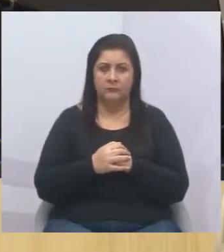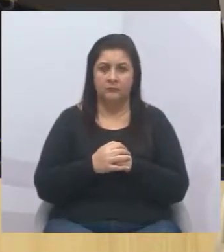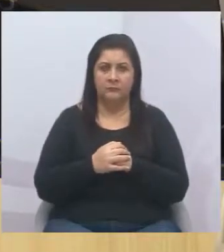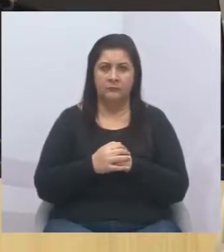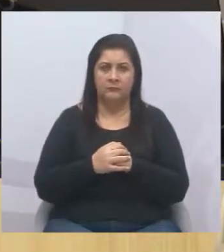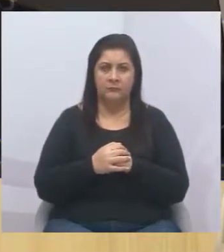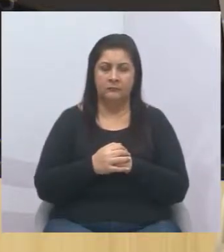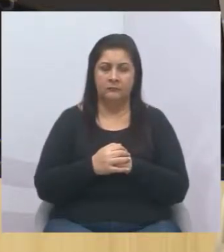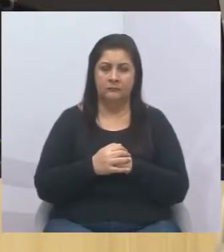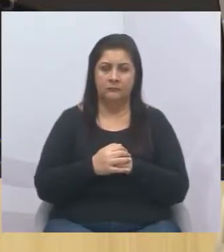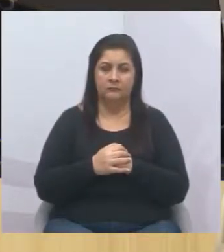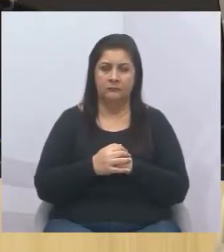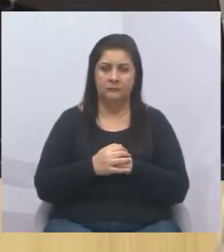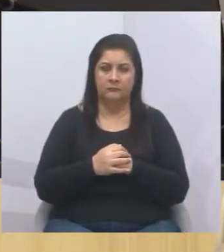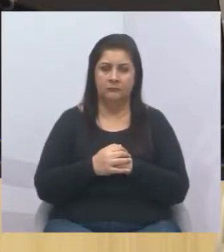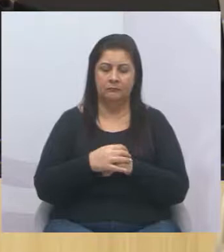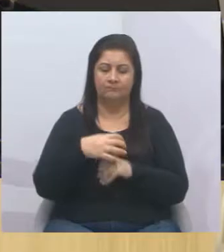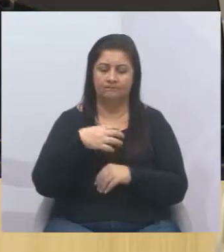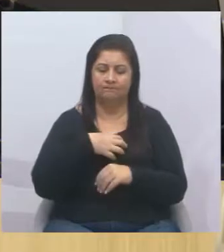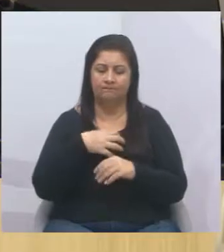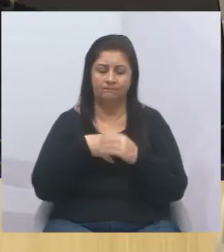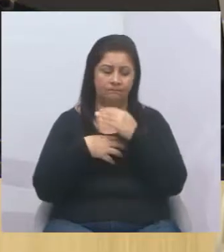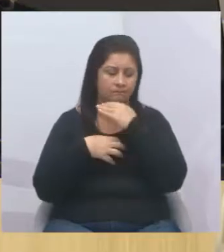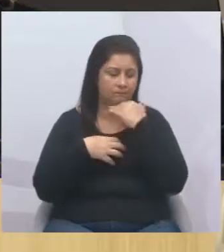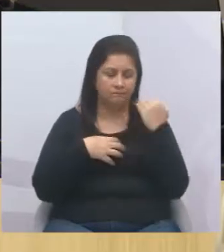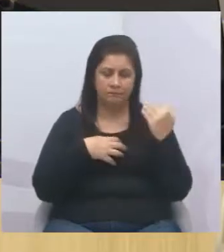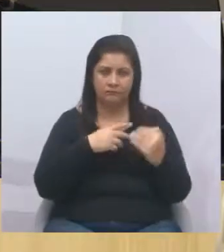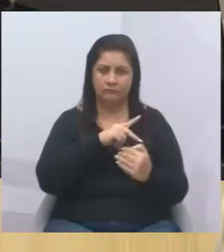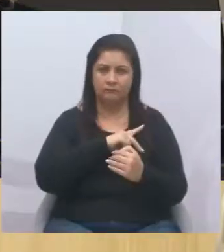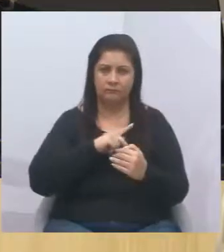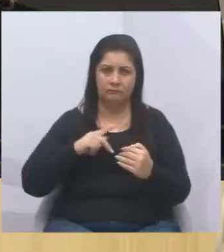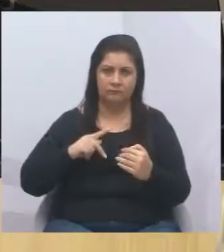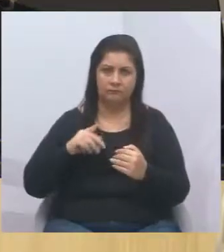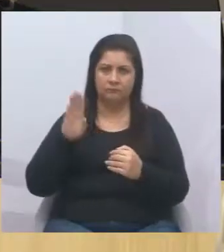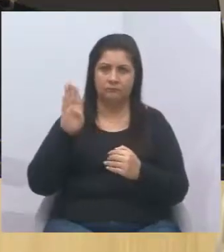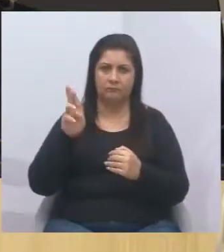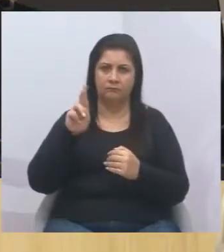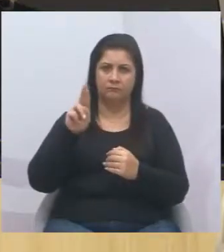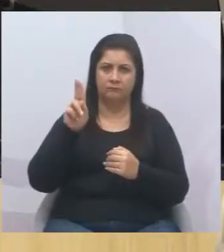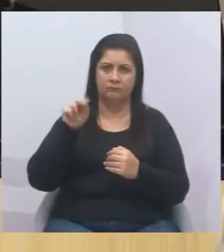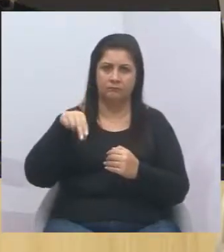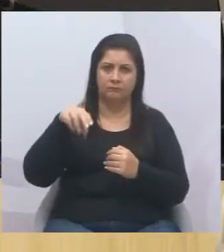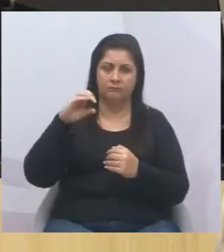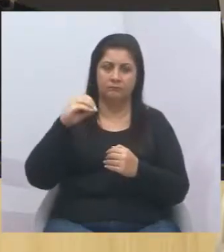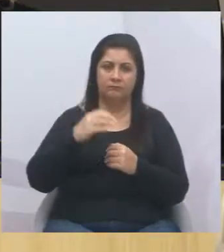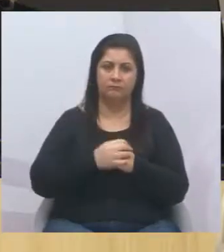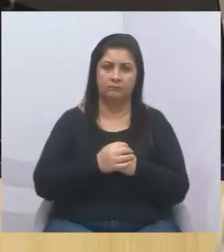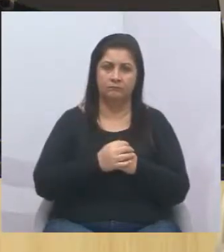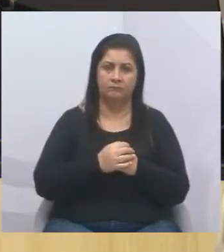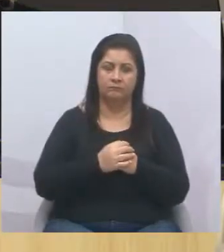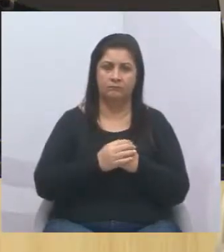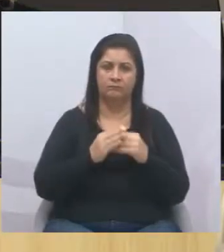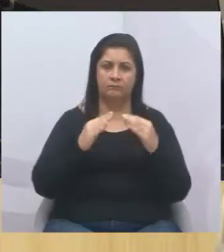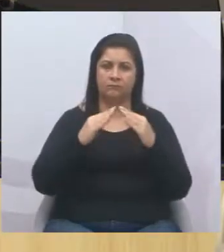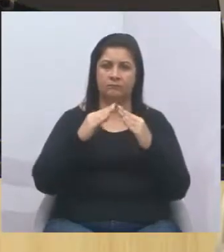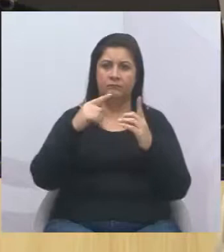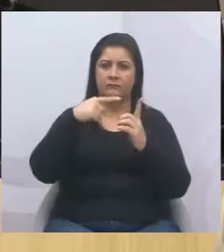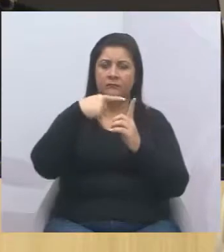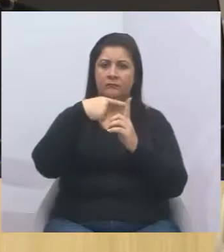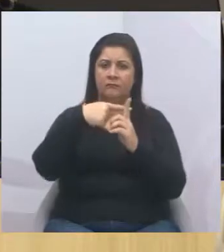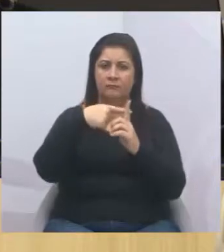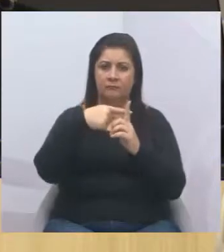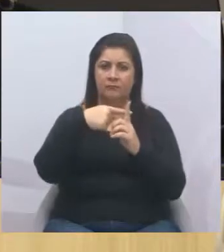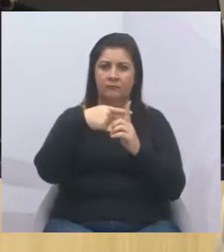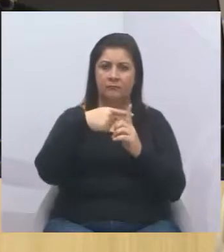Voto de pesar pelo falecimento do pastor Bruno Rodrigues, da Igreja do Evangelho Quadrangular, Templo do Espírito Santo, falecido